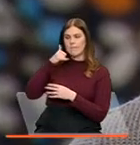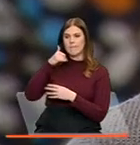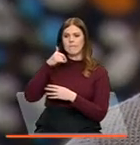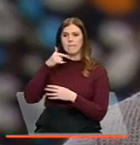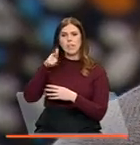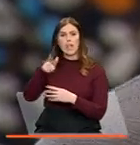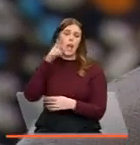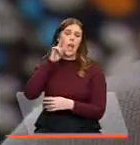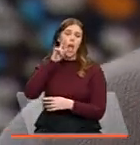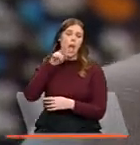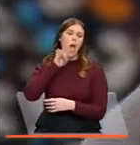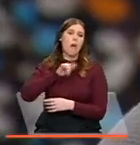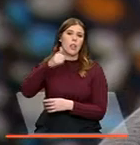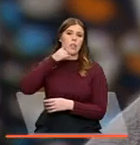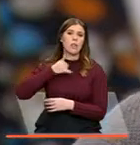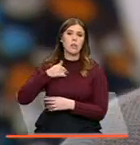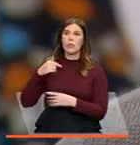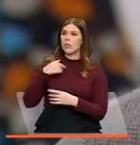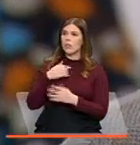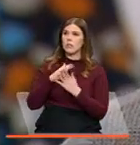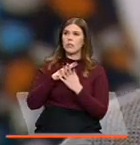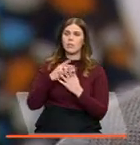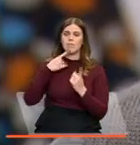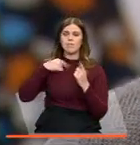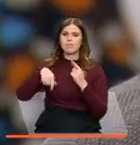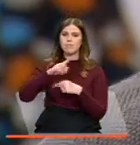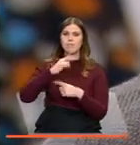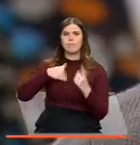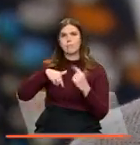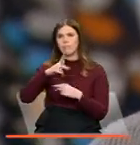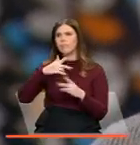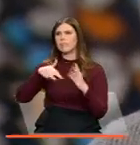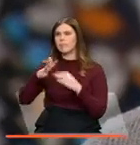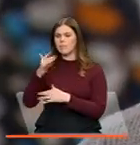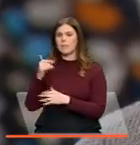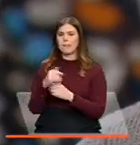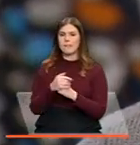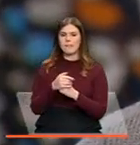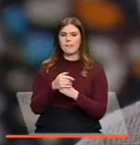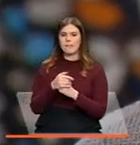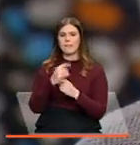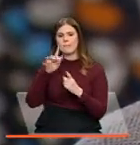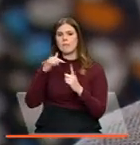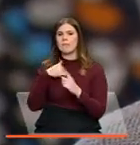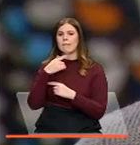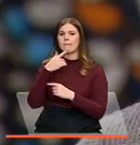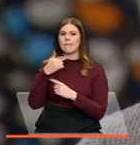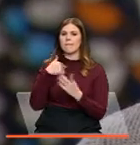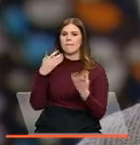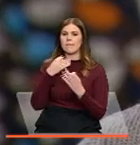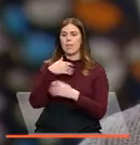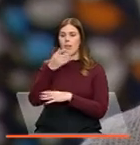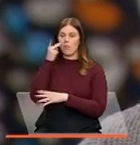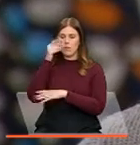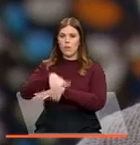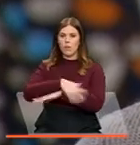E ela ligou-me, foi com reveis, com tudo, estava descrito. E depois eu disse, eu disse que estava na